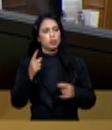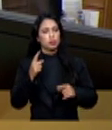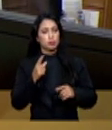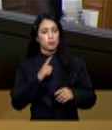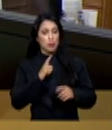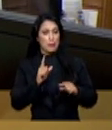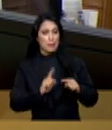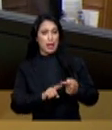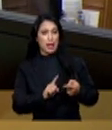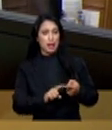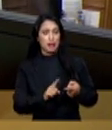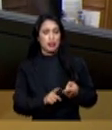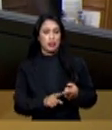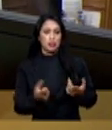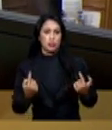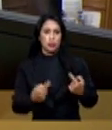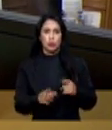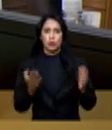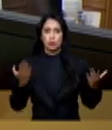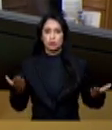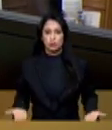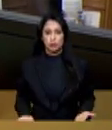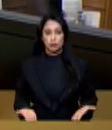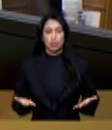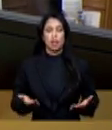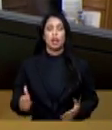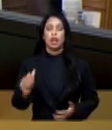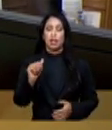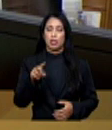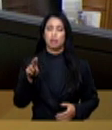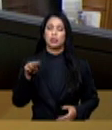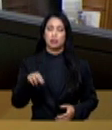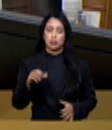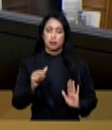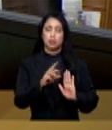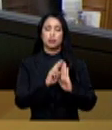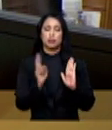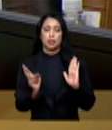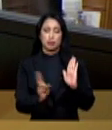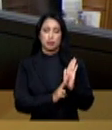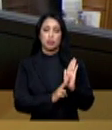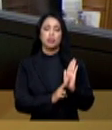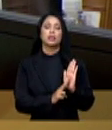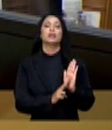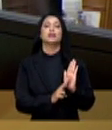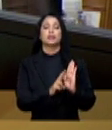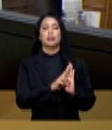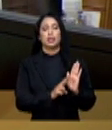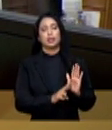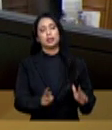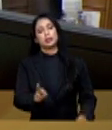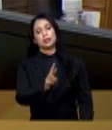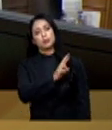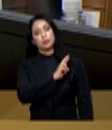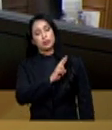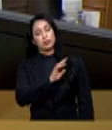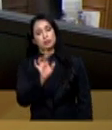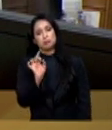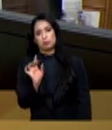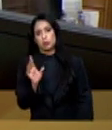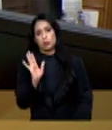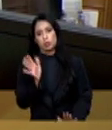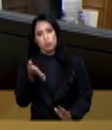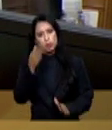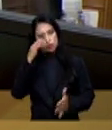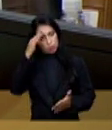municípios a atribuição conferida Agência Nacional de águas e saneamento básico por si só